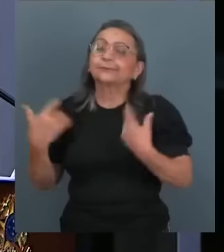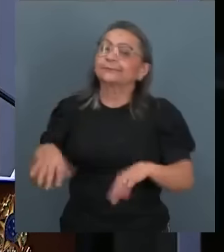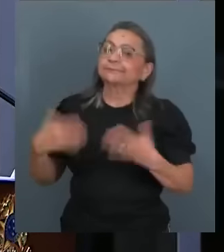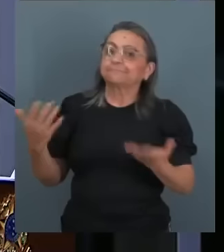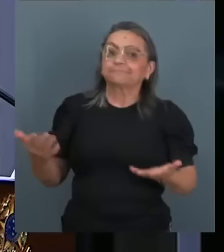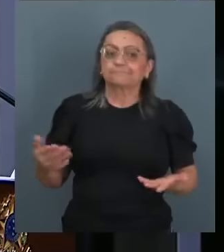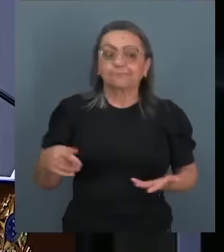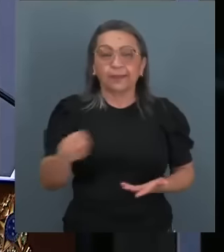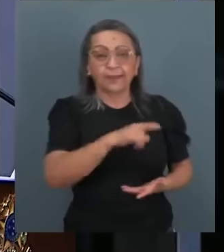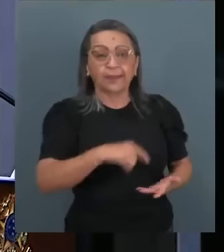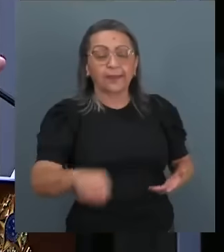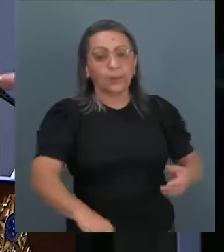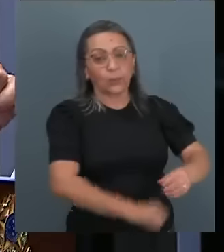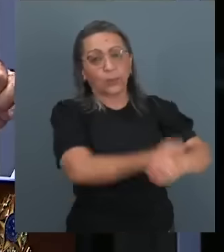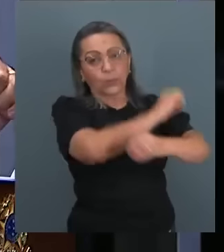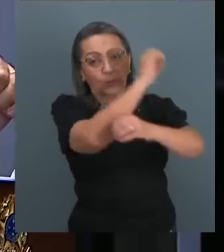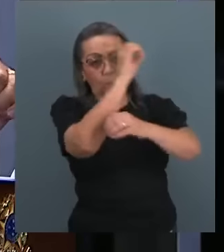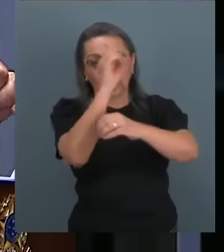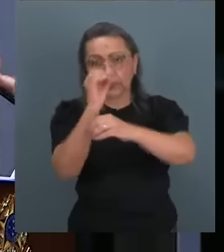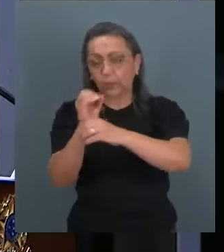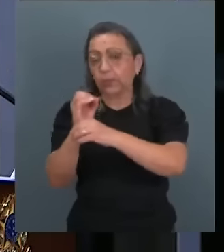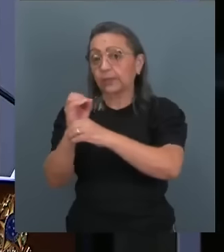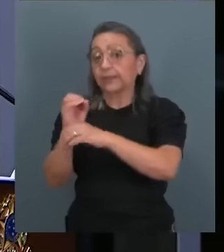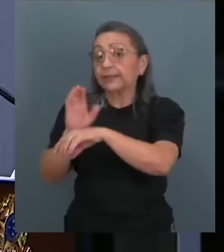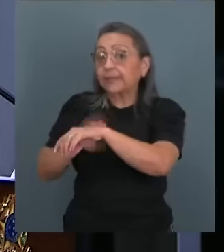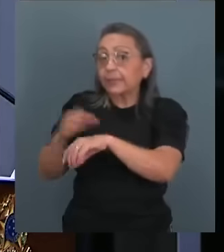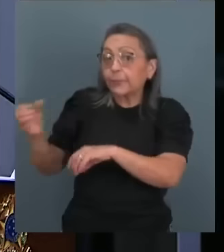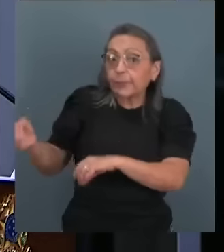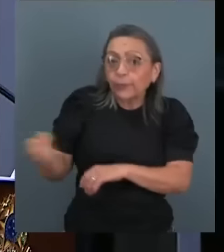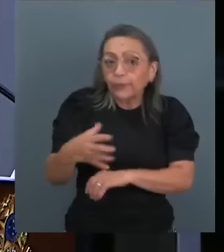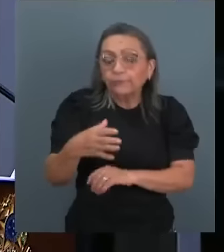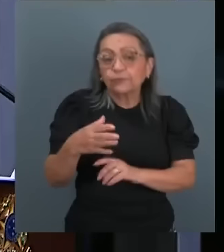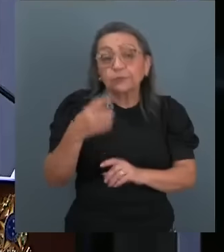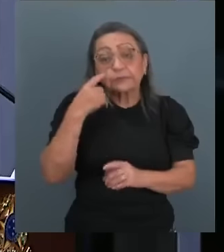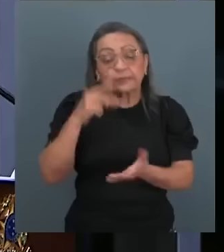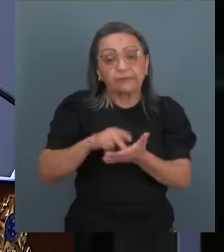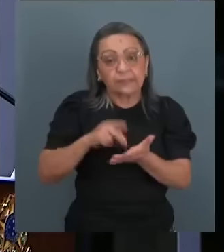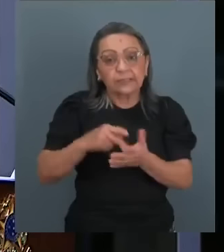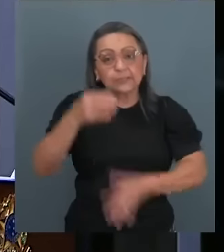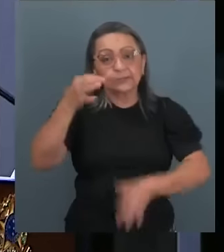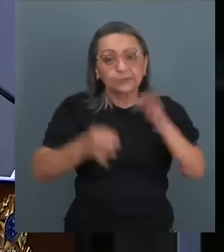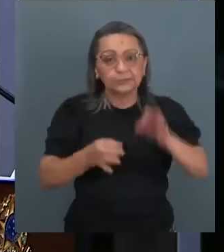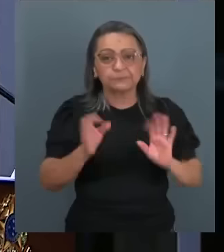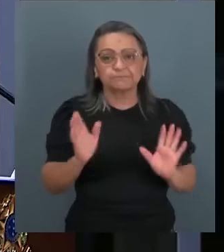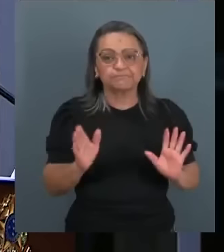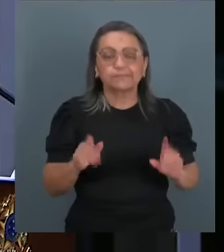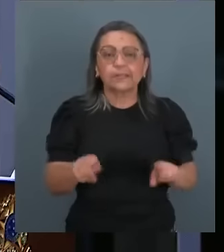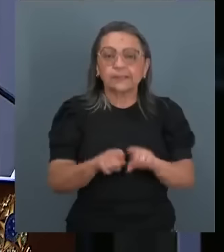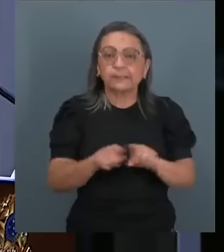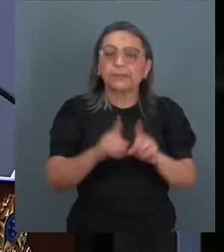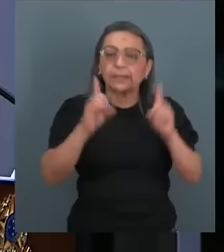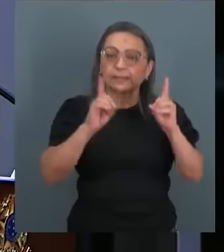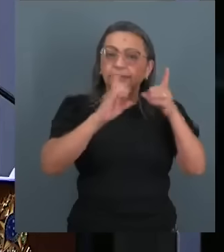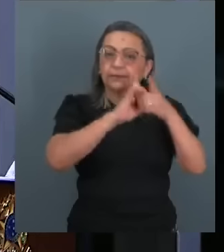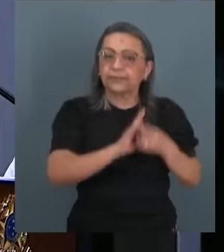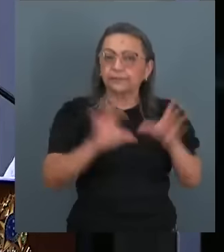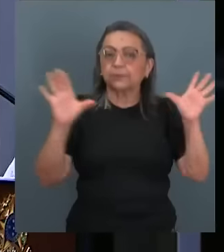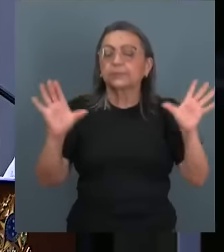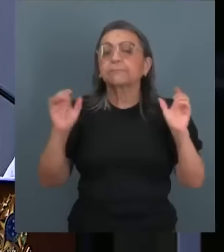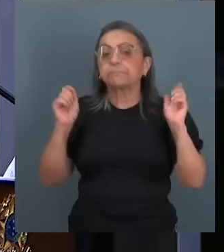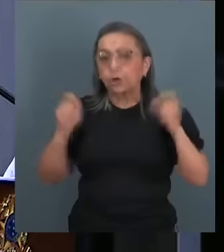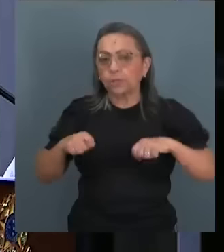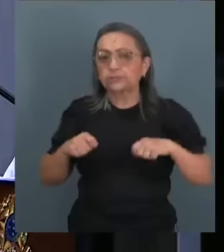Que a aurora dos novos tempos, da verdadeira justiça, da democracia, volte